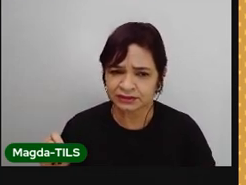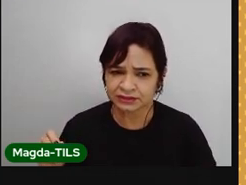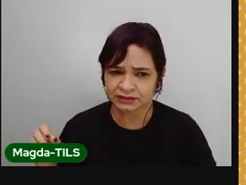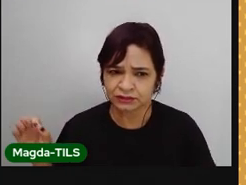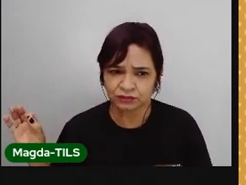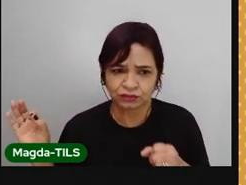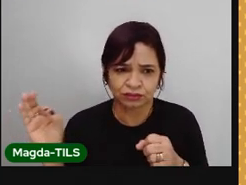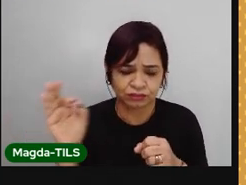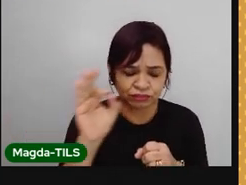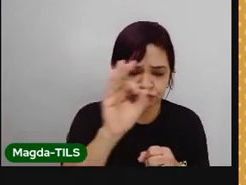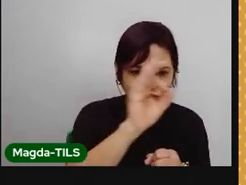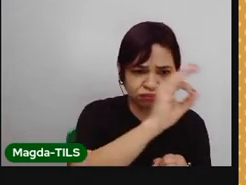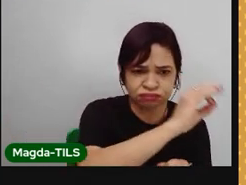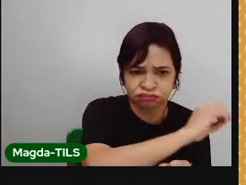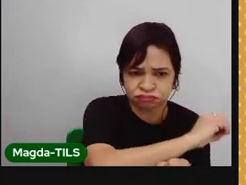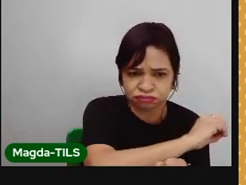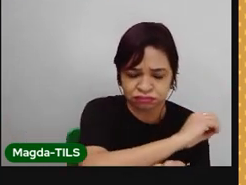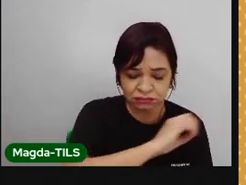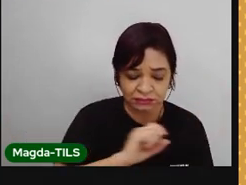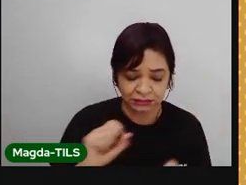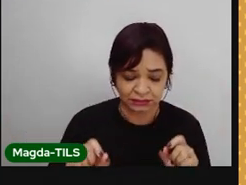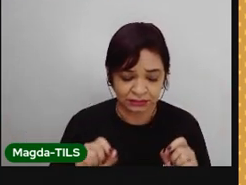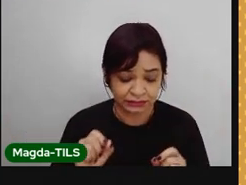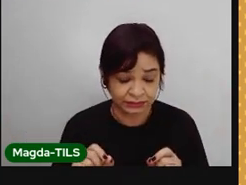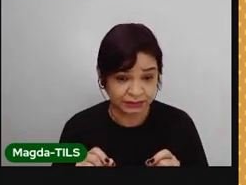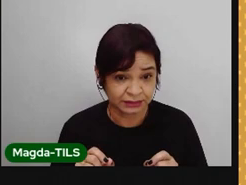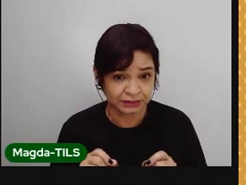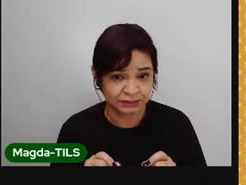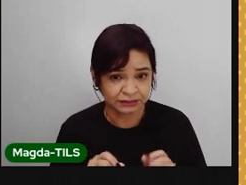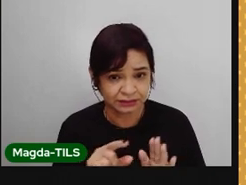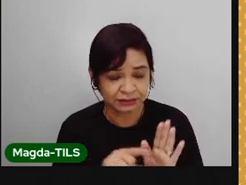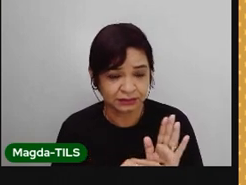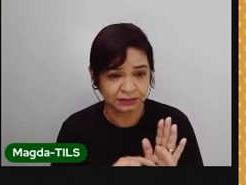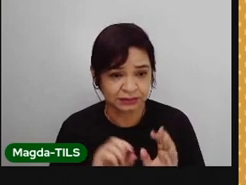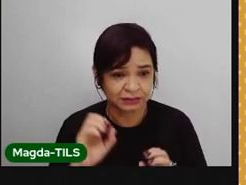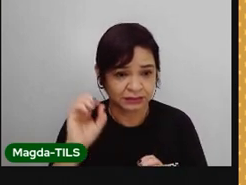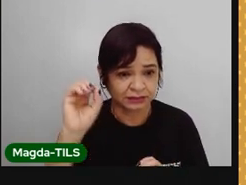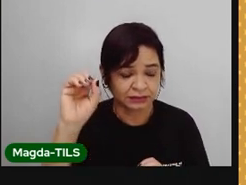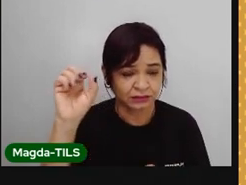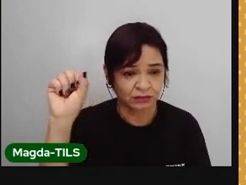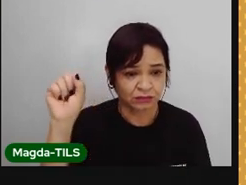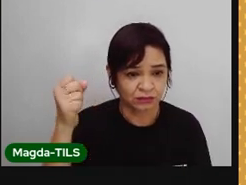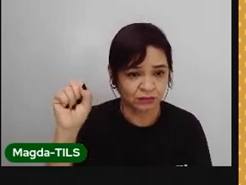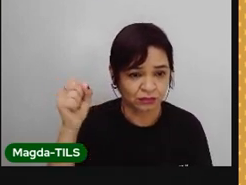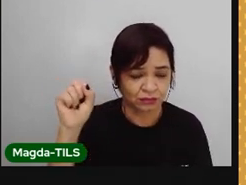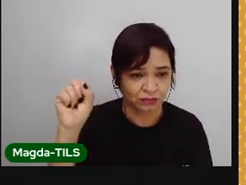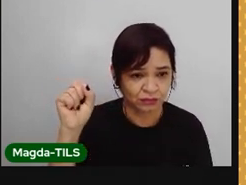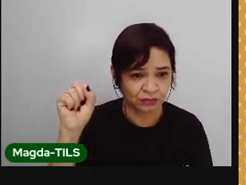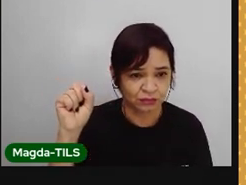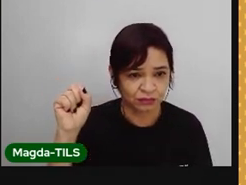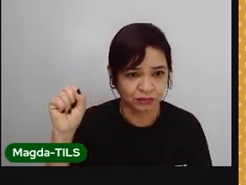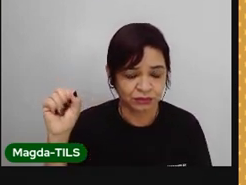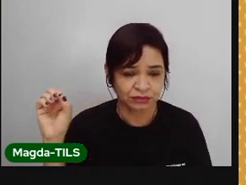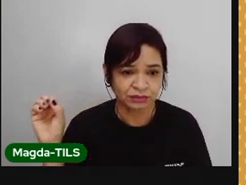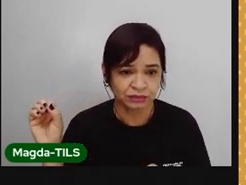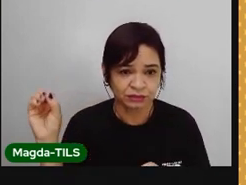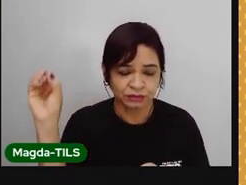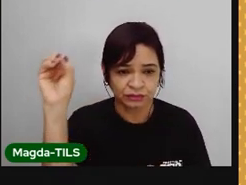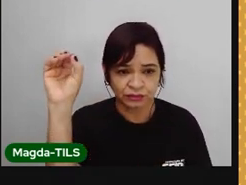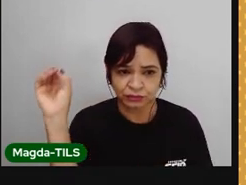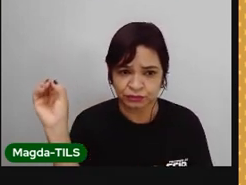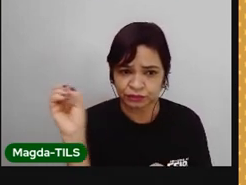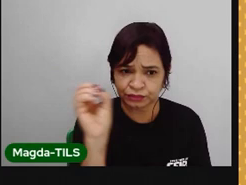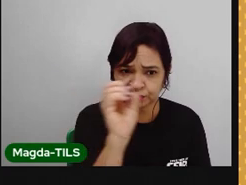e a gente viu que o nosso sistema solar ele é composto por 8 planetas, 4 deles são gasosos. E 4 deles são